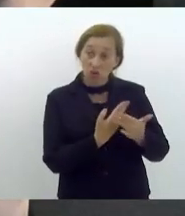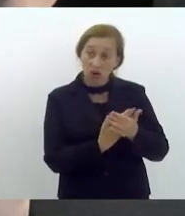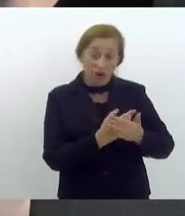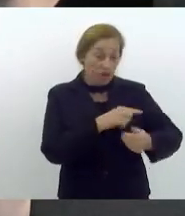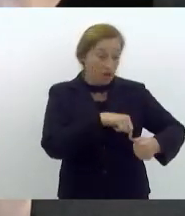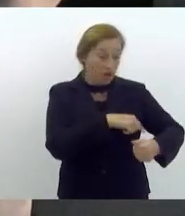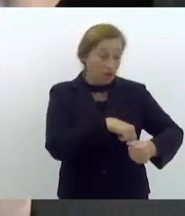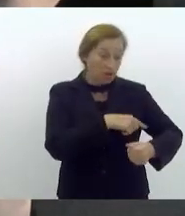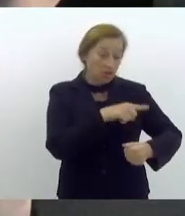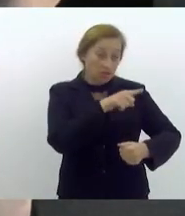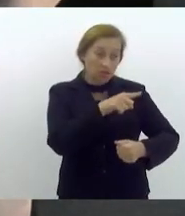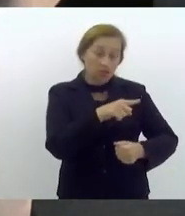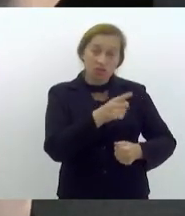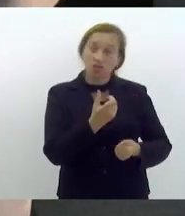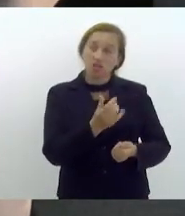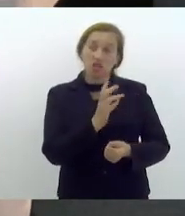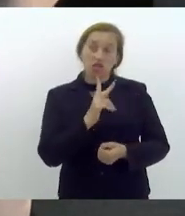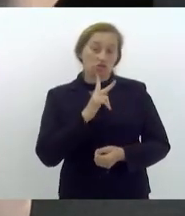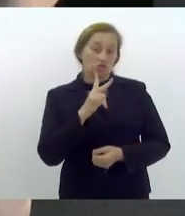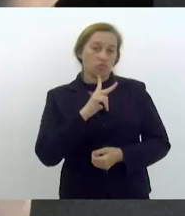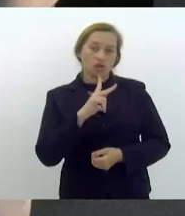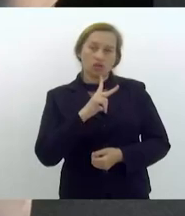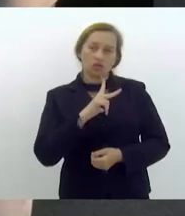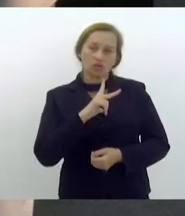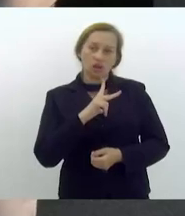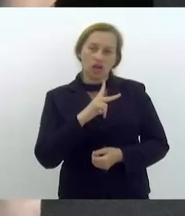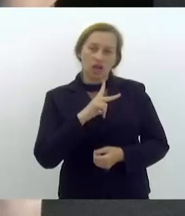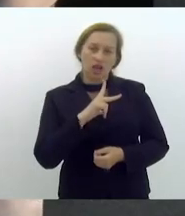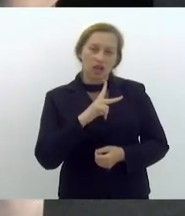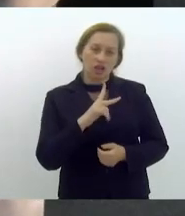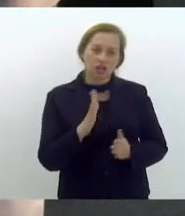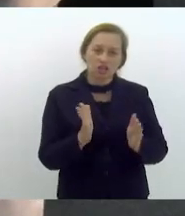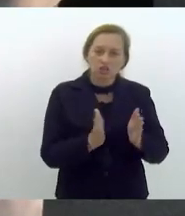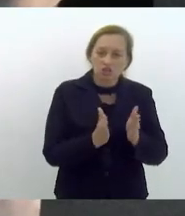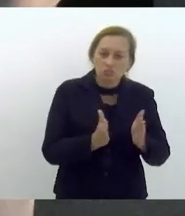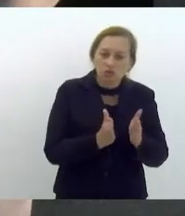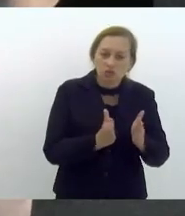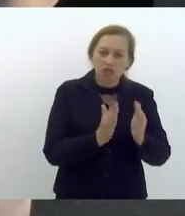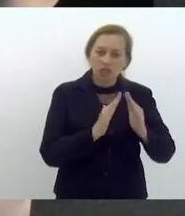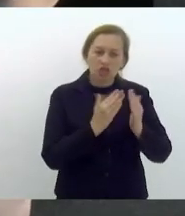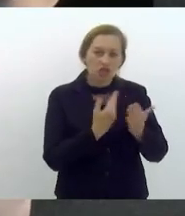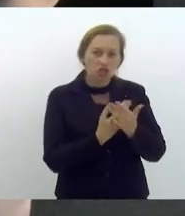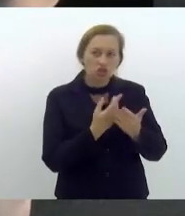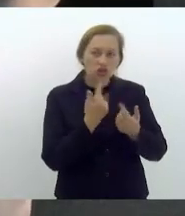de classe média pobre que tá reclamando esse projeto não Deputados